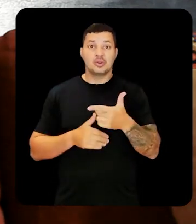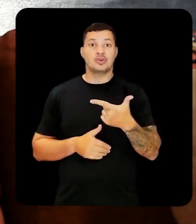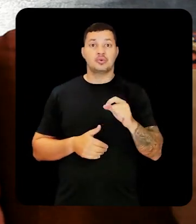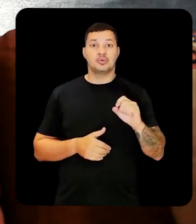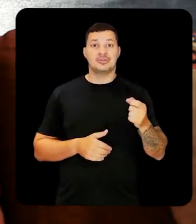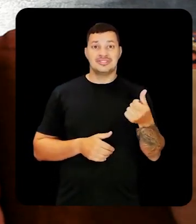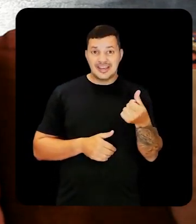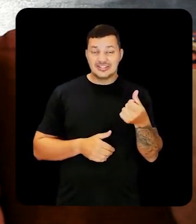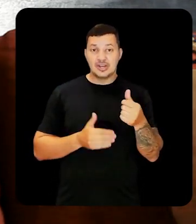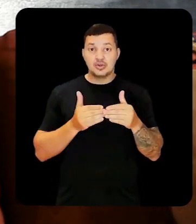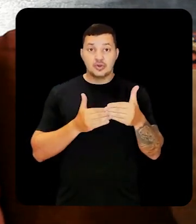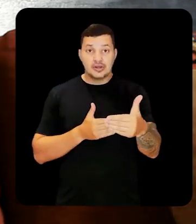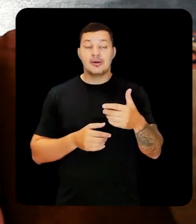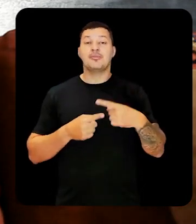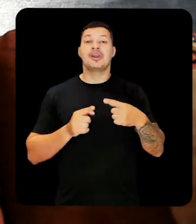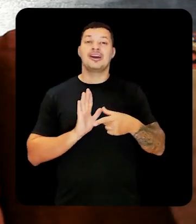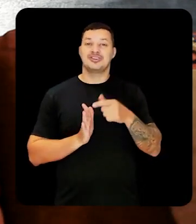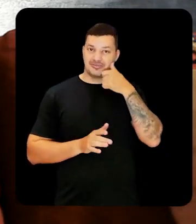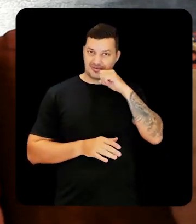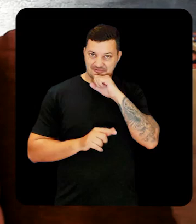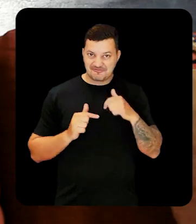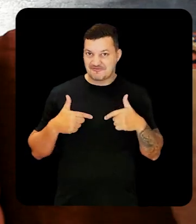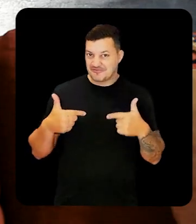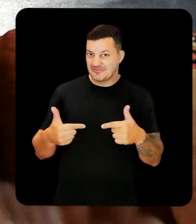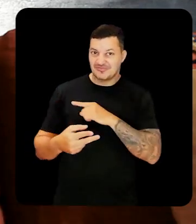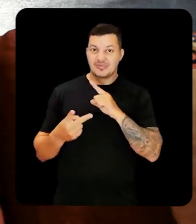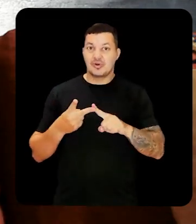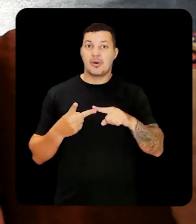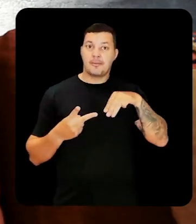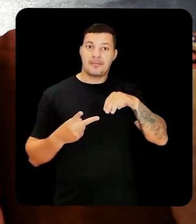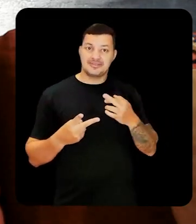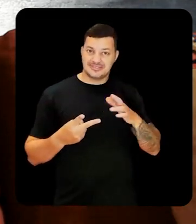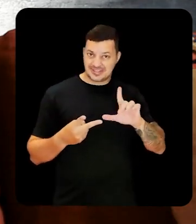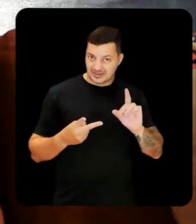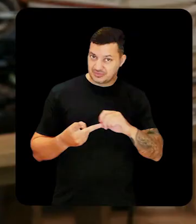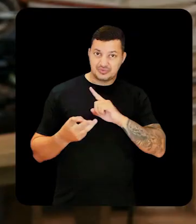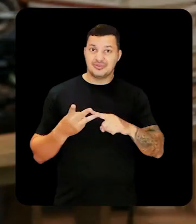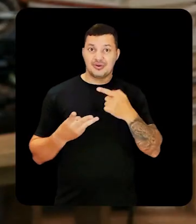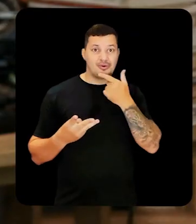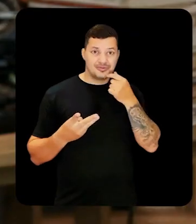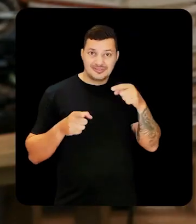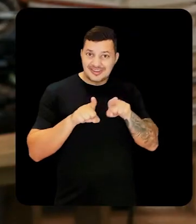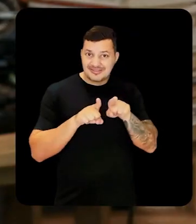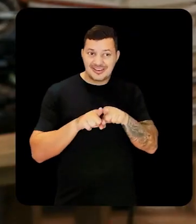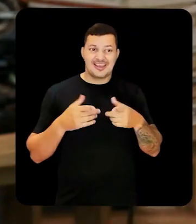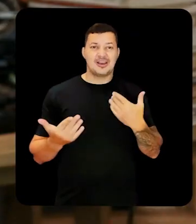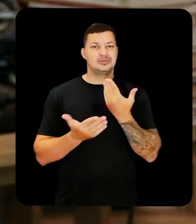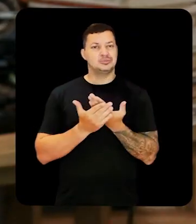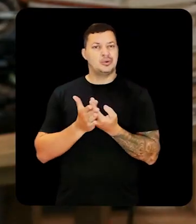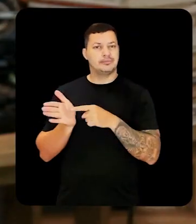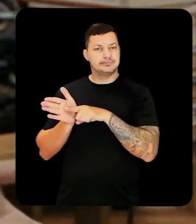E só surge porque houve essa iniciativa da minha mãe antes. O Marcelo e eu entro também. Era um estudo